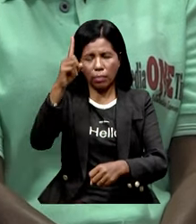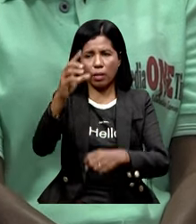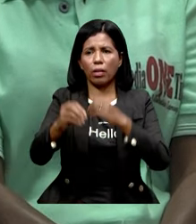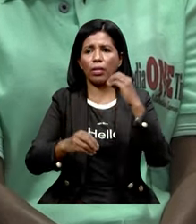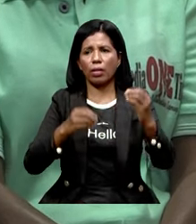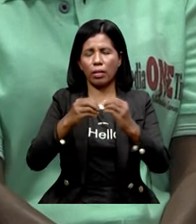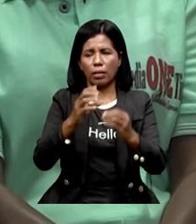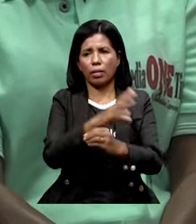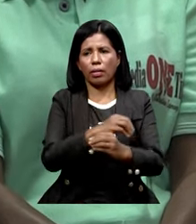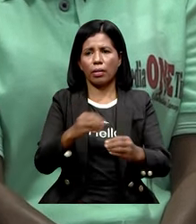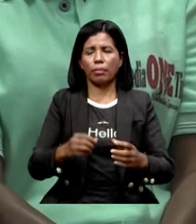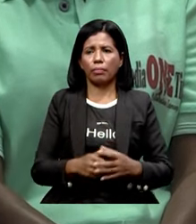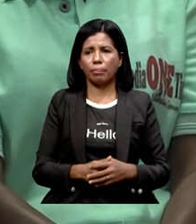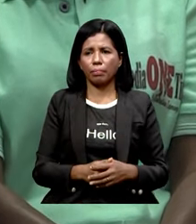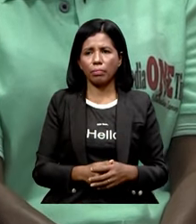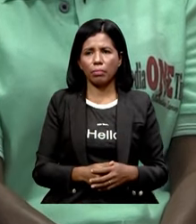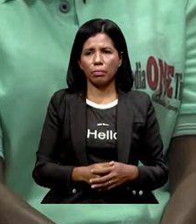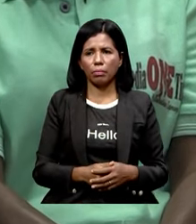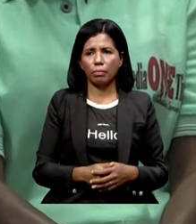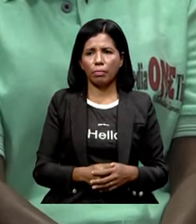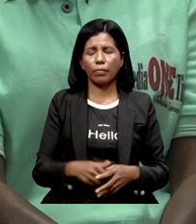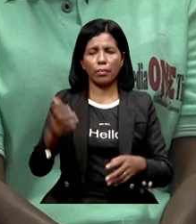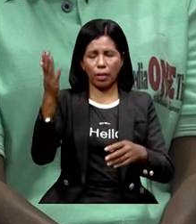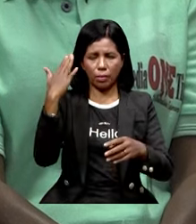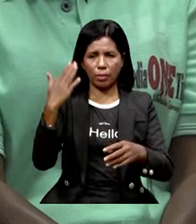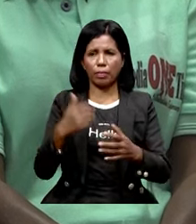de jornalismo de minha, também, antes, né,